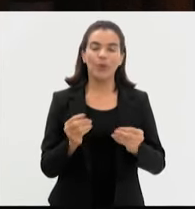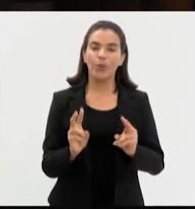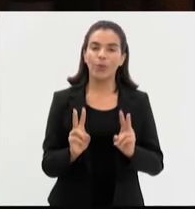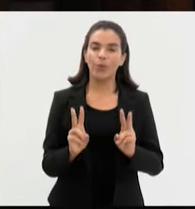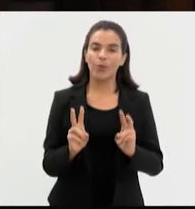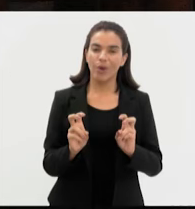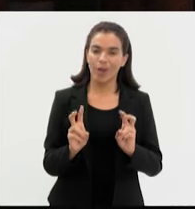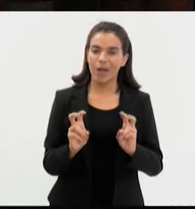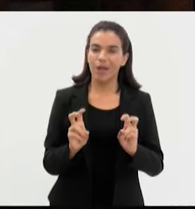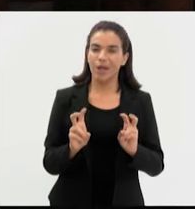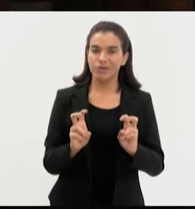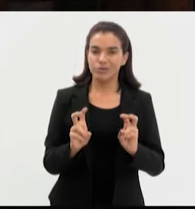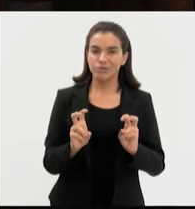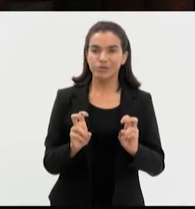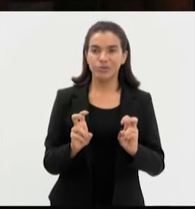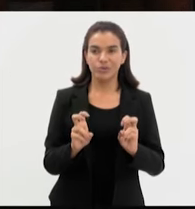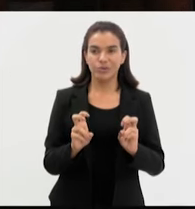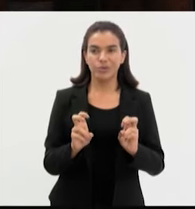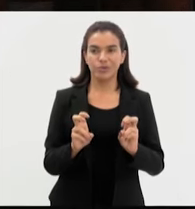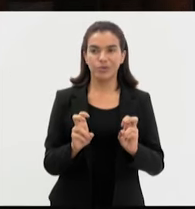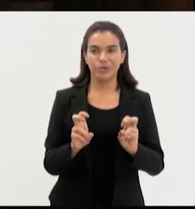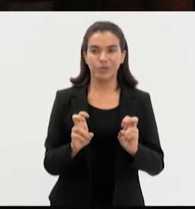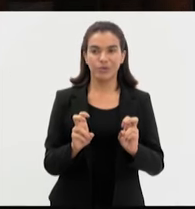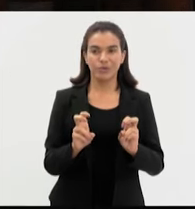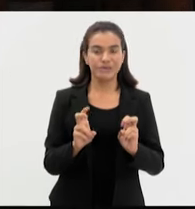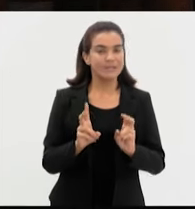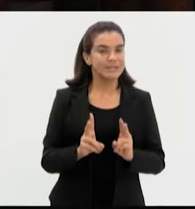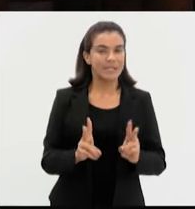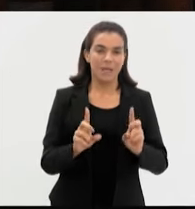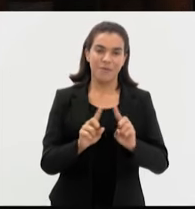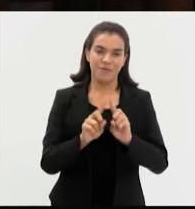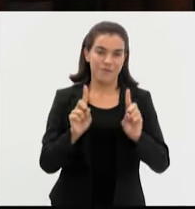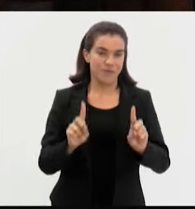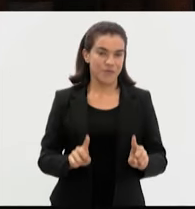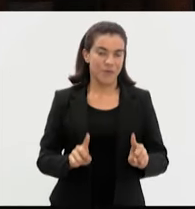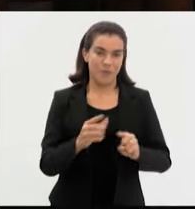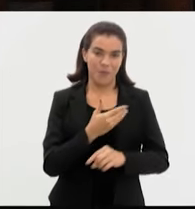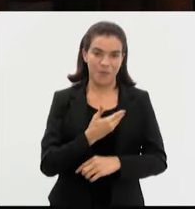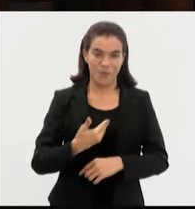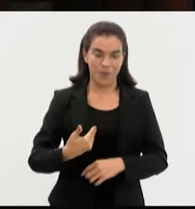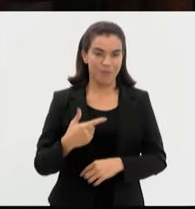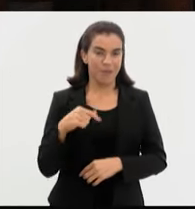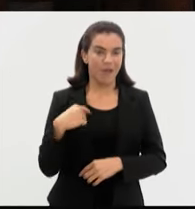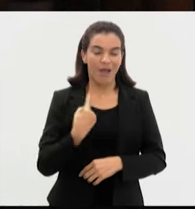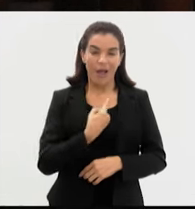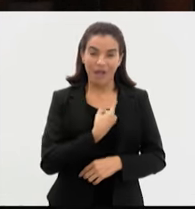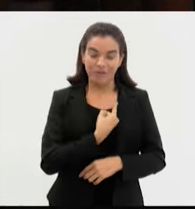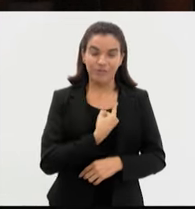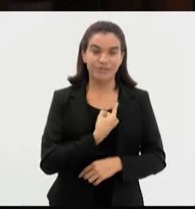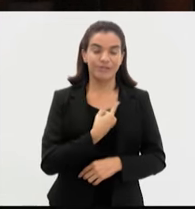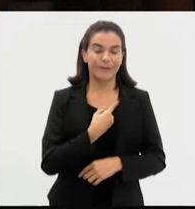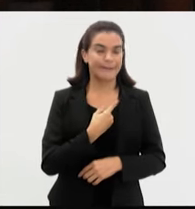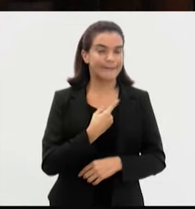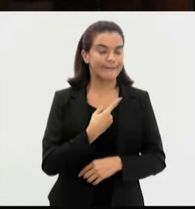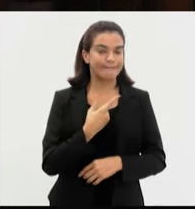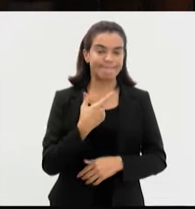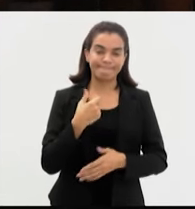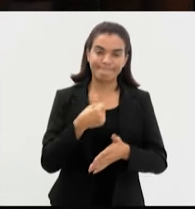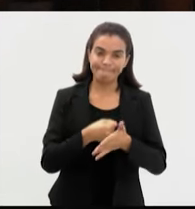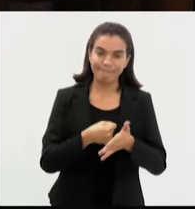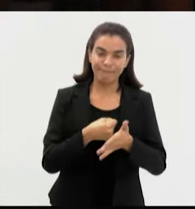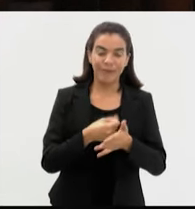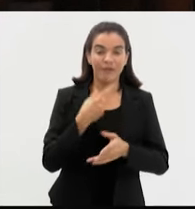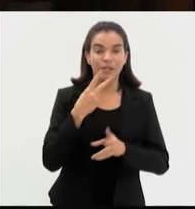que solando todo servidores públicos e a gente é muito cobrado sobre isso iniciar falando sobre a